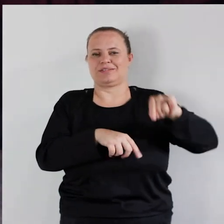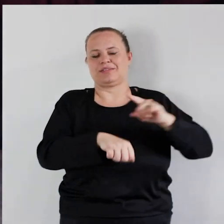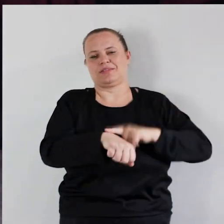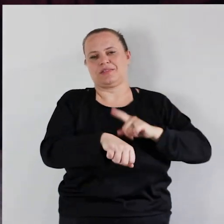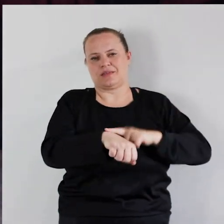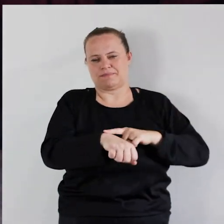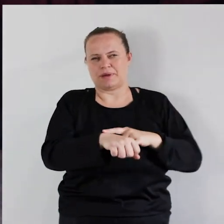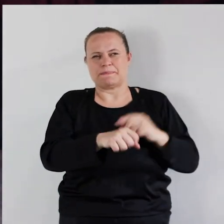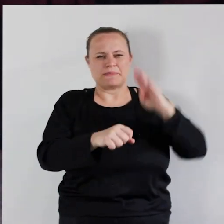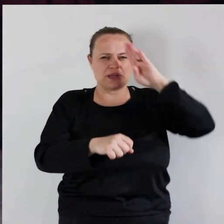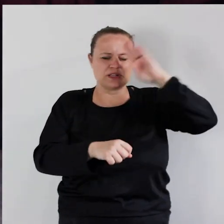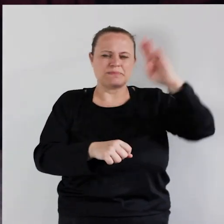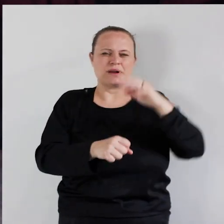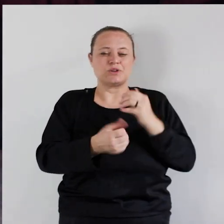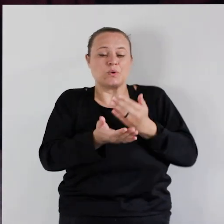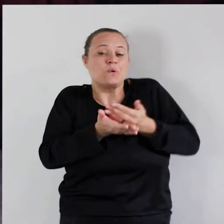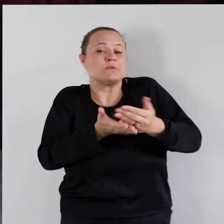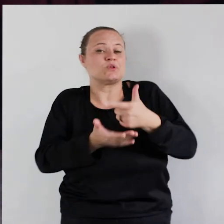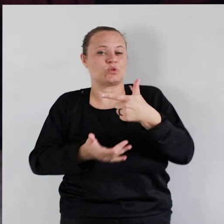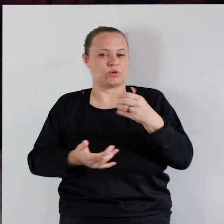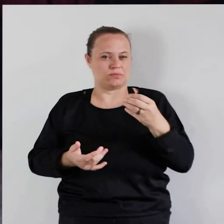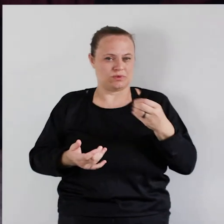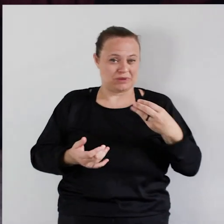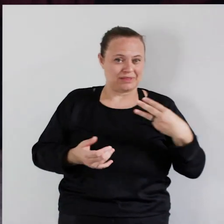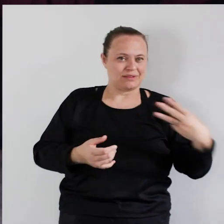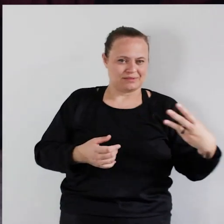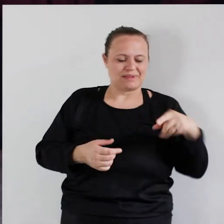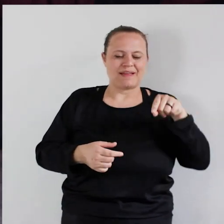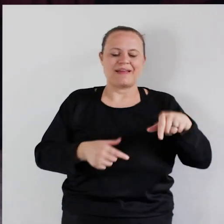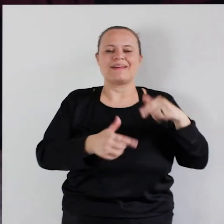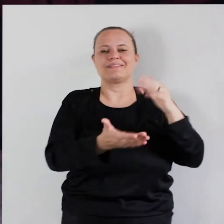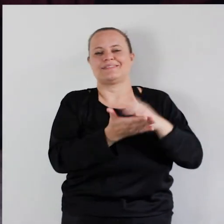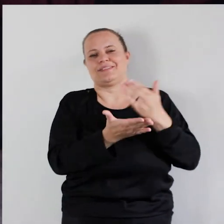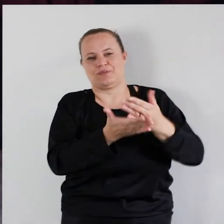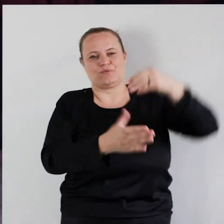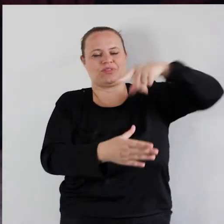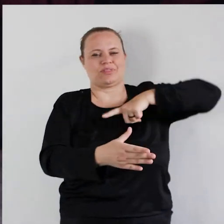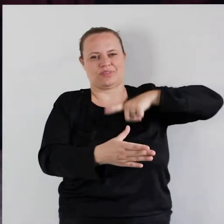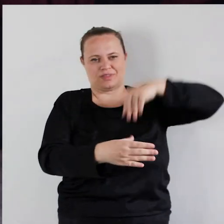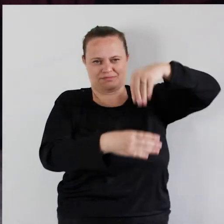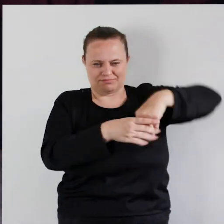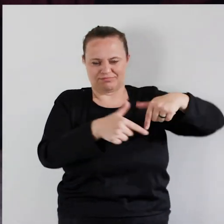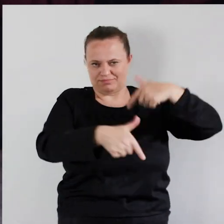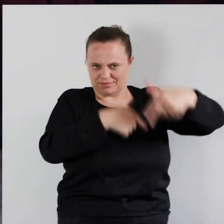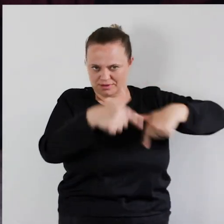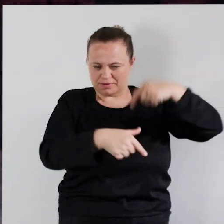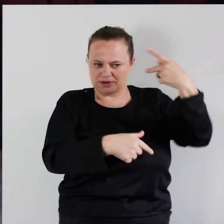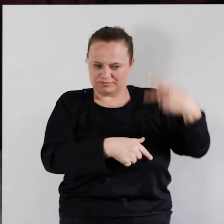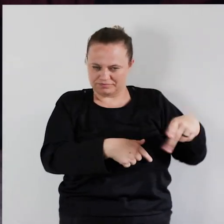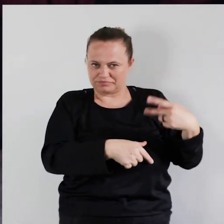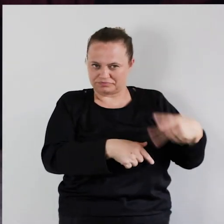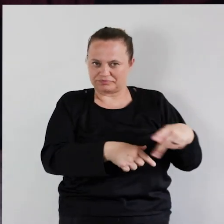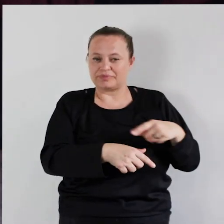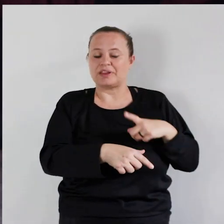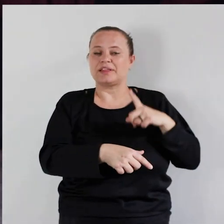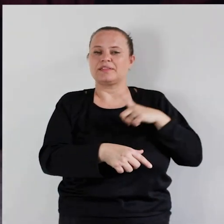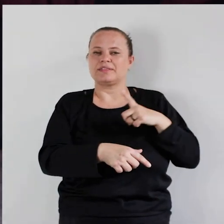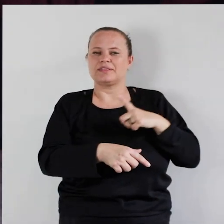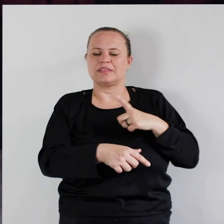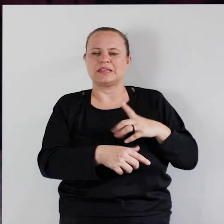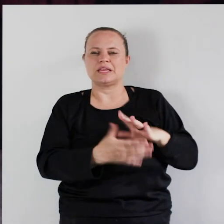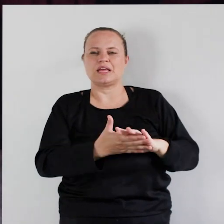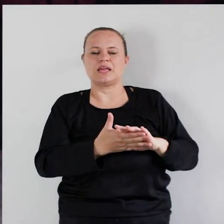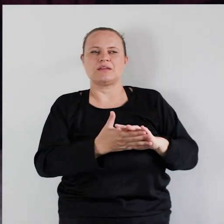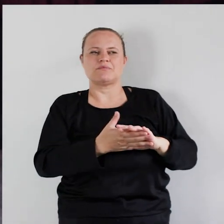do Ministério da Cultura daquele período, principalmente a partir de 2003. Esse livro reúne muito desses trabalhos,